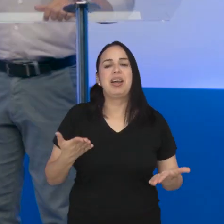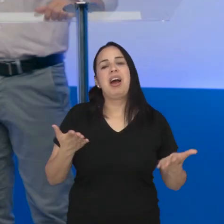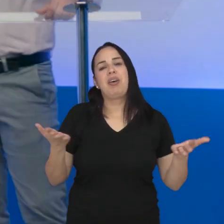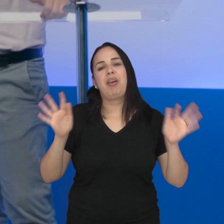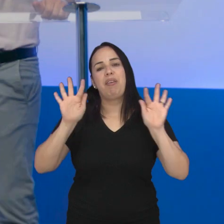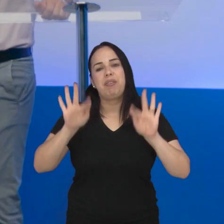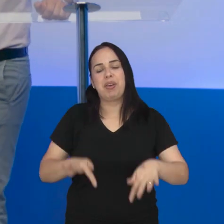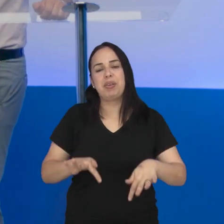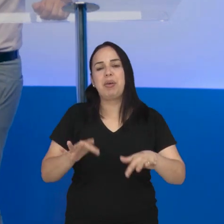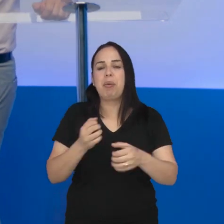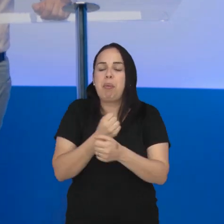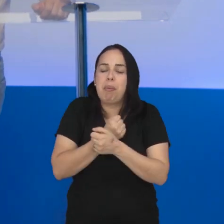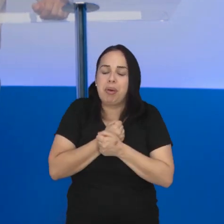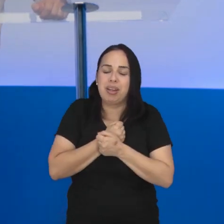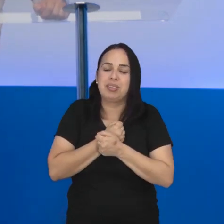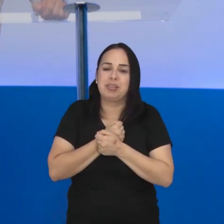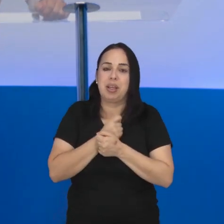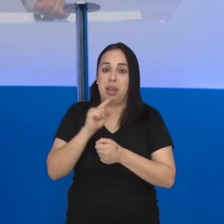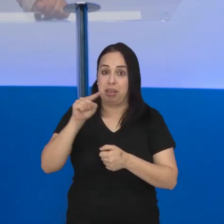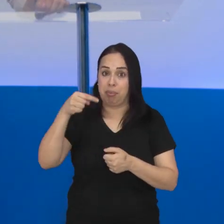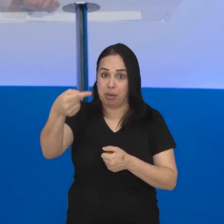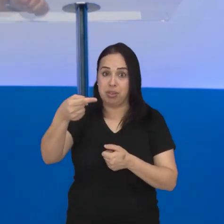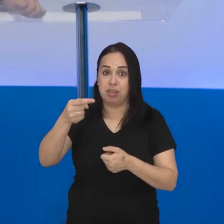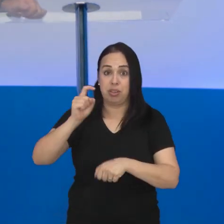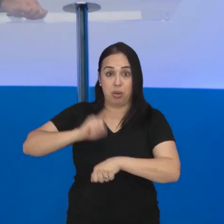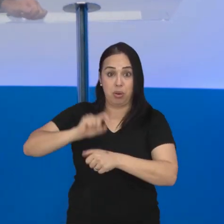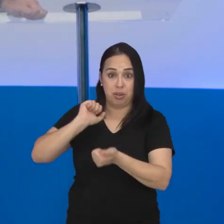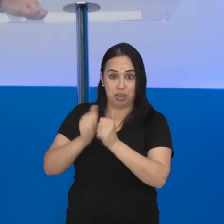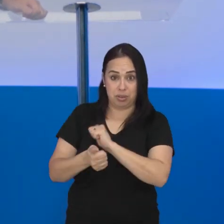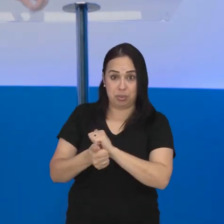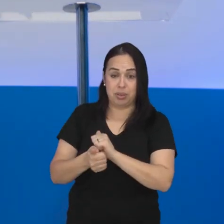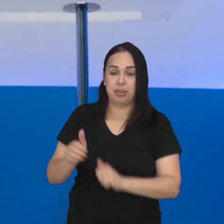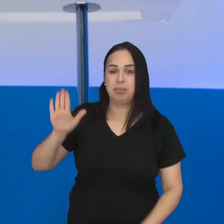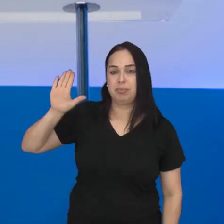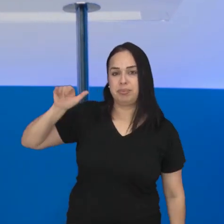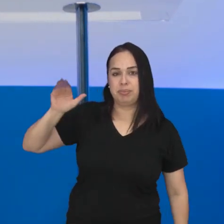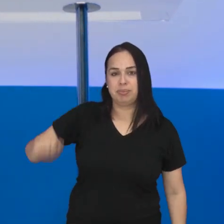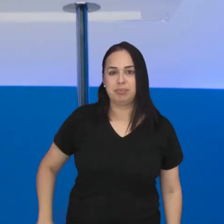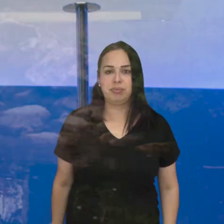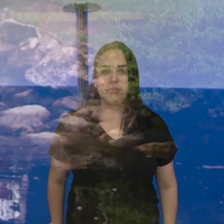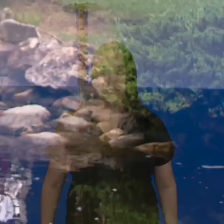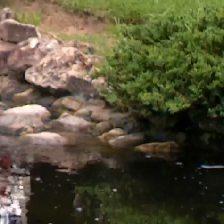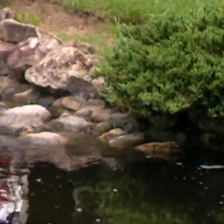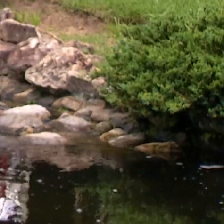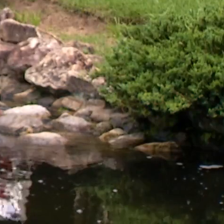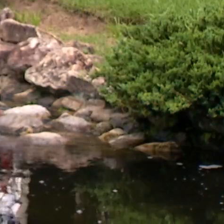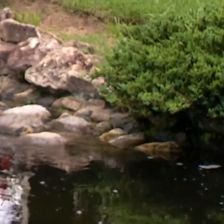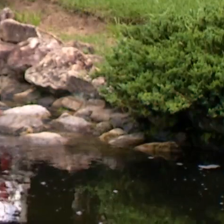encerro por aqui. Um grande abraço e a seguir vocês ficam com Hora do Esporte. Até mais!